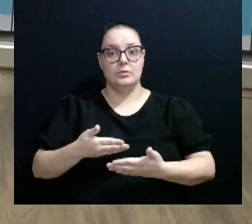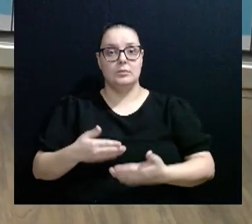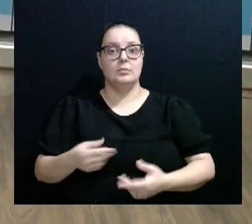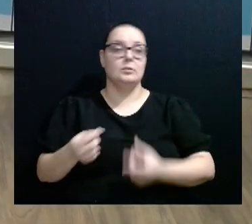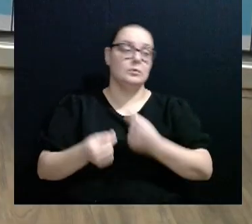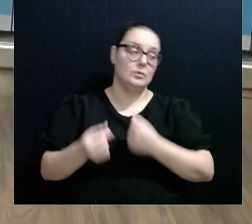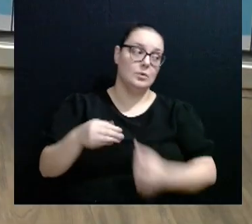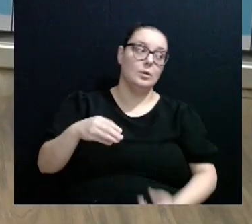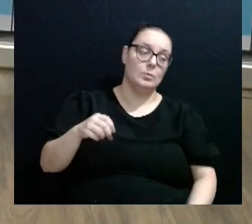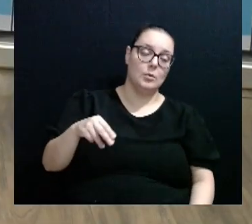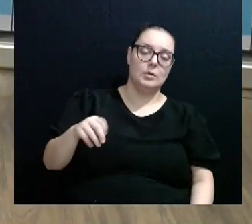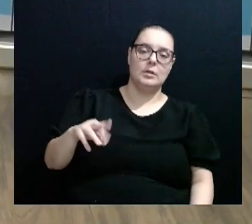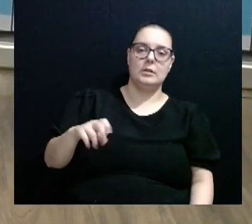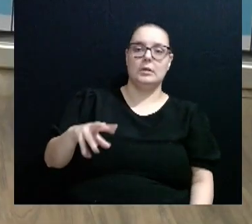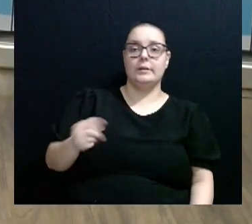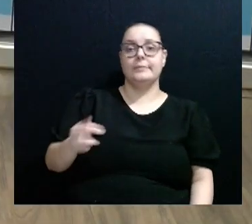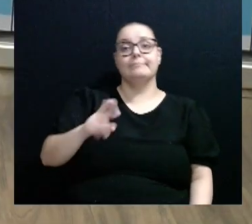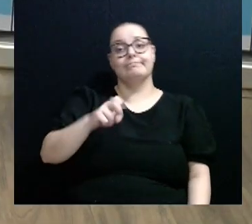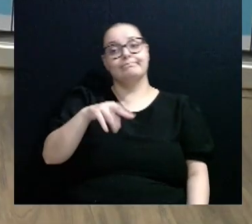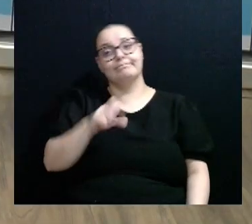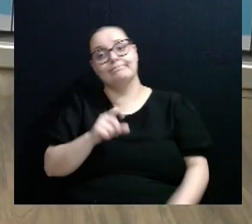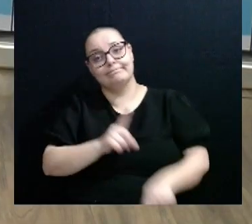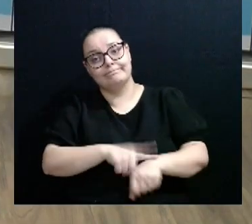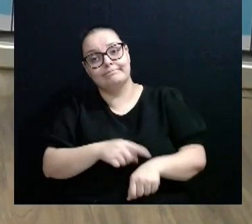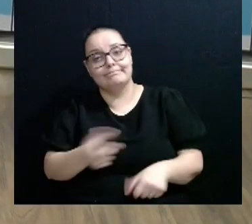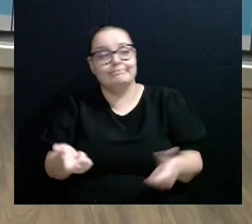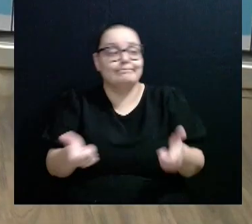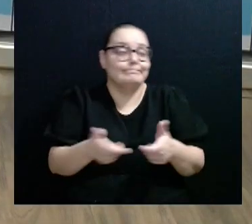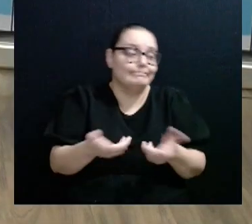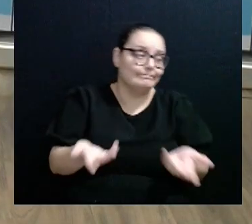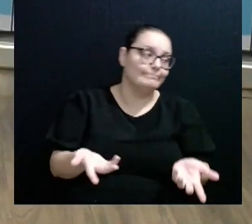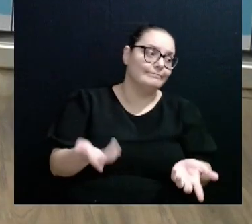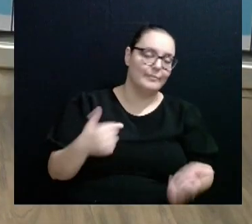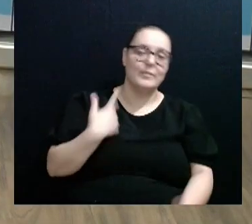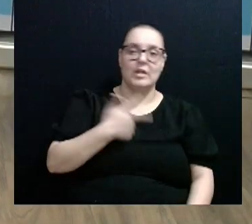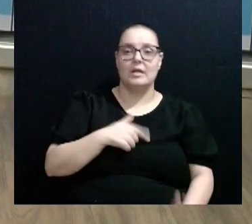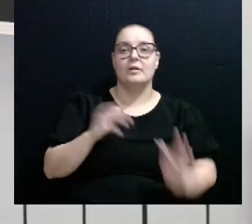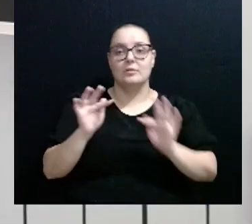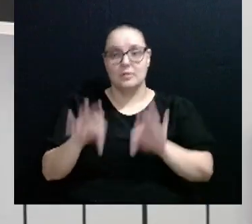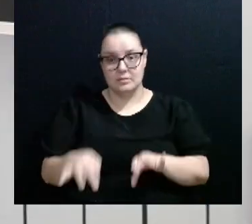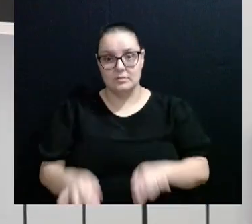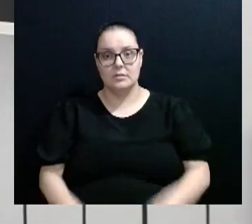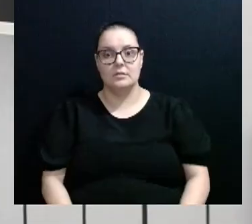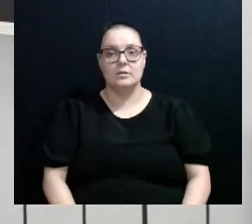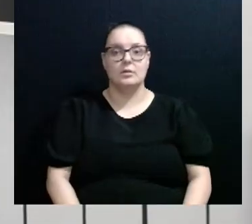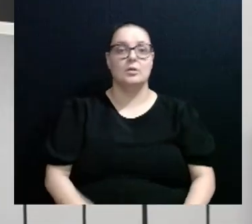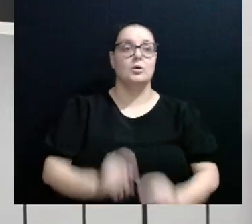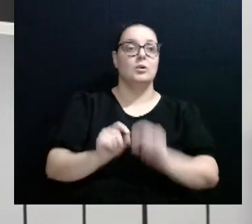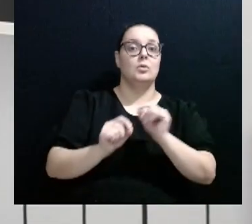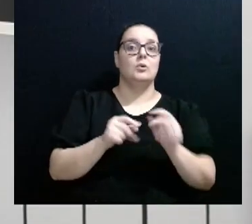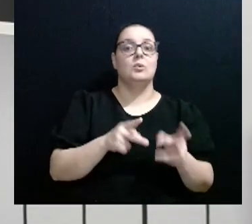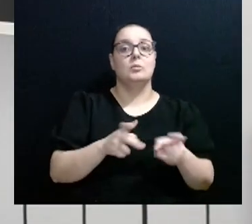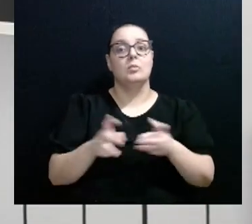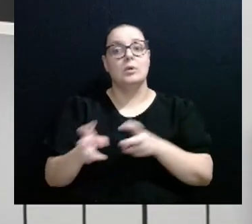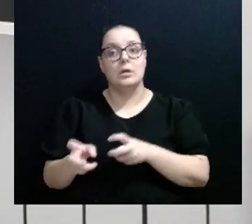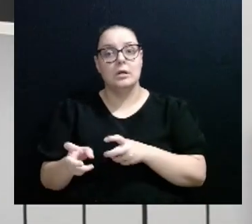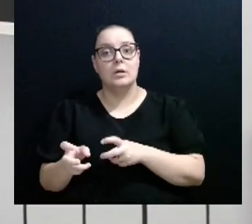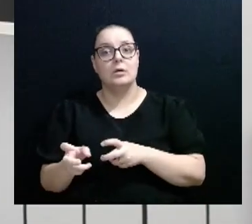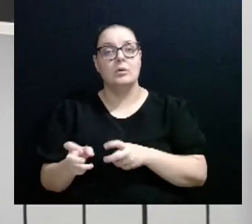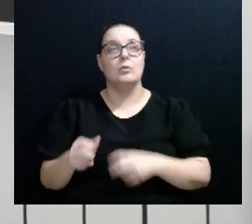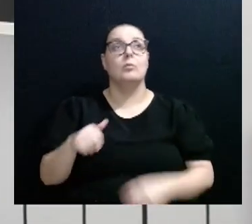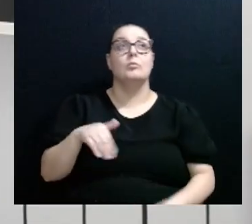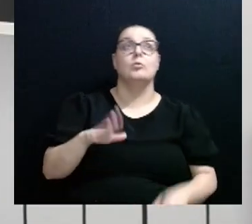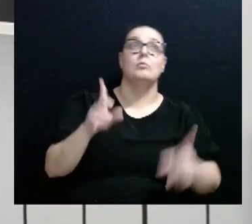Renata, infelizmente nosso tempo já está se encerrando. Para a gente poder encerrar, o que você enxerga como o mais difícil e